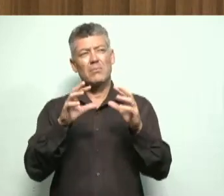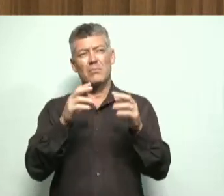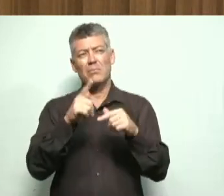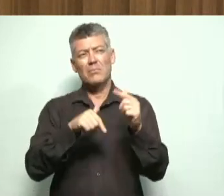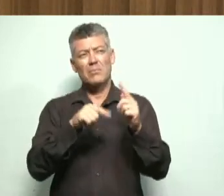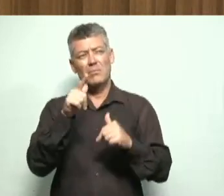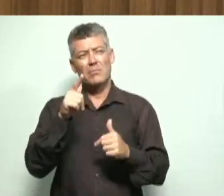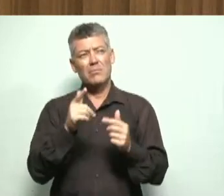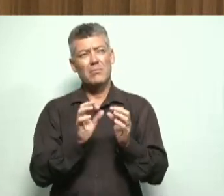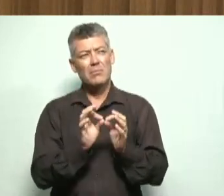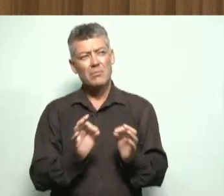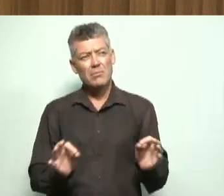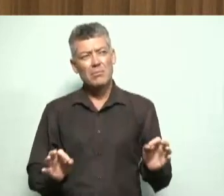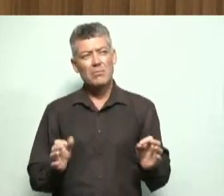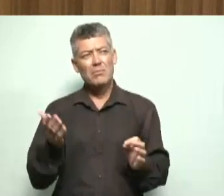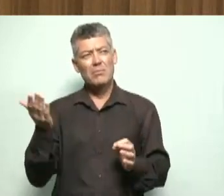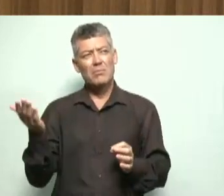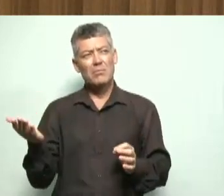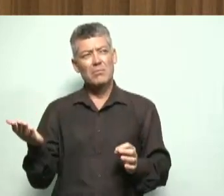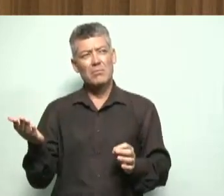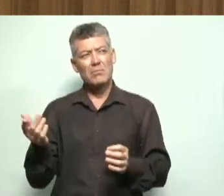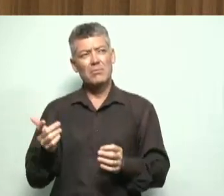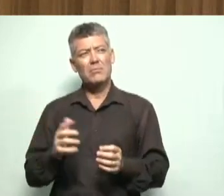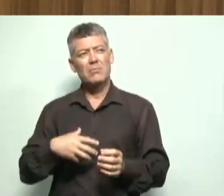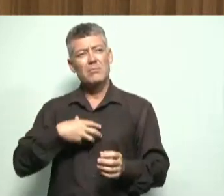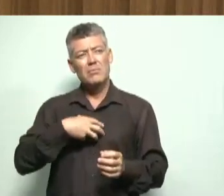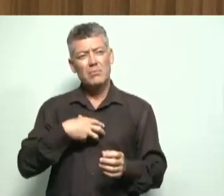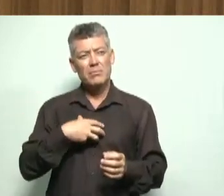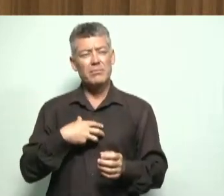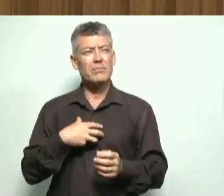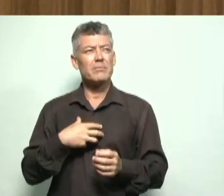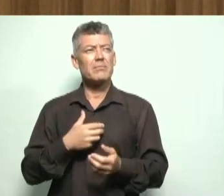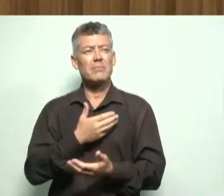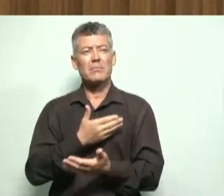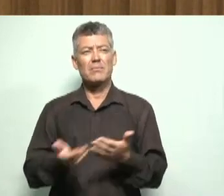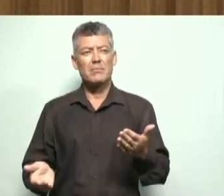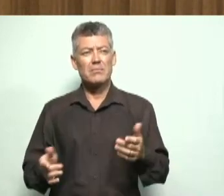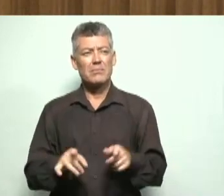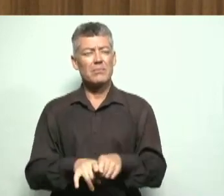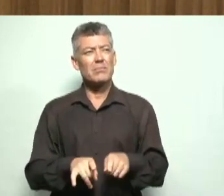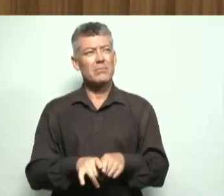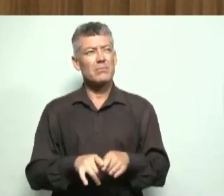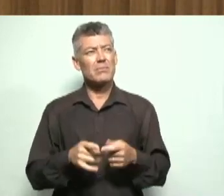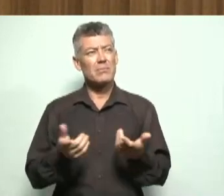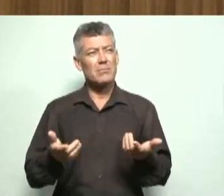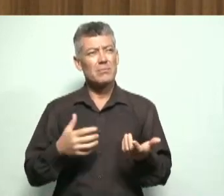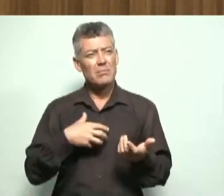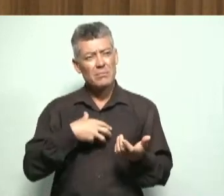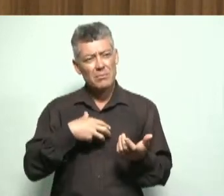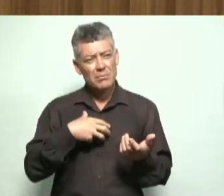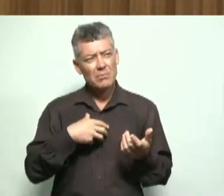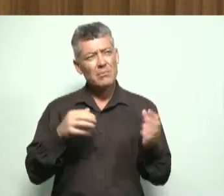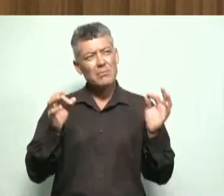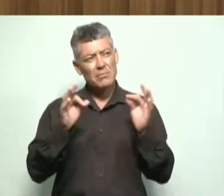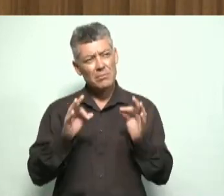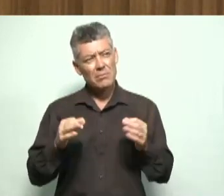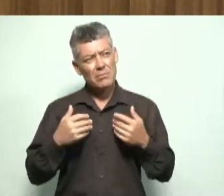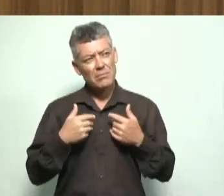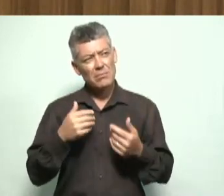daqueles mais simples, aqueles que têm um valor sentimental muito forte. E eu fico feliz em terminar esse